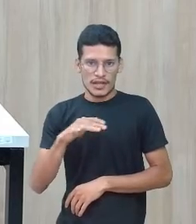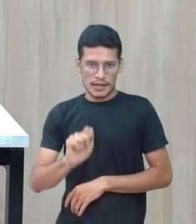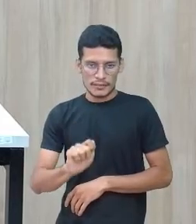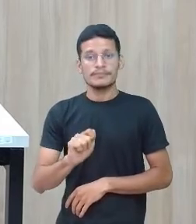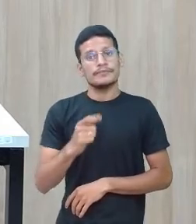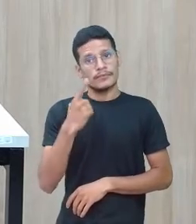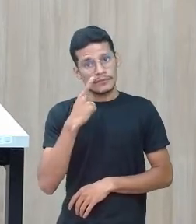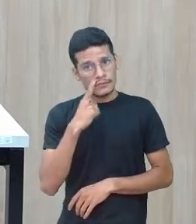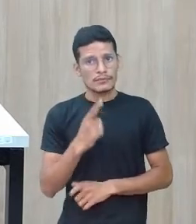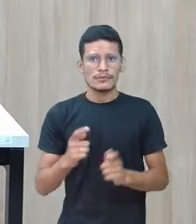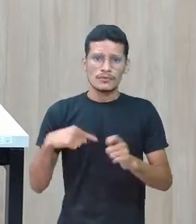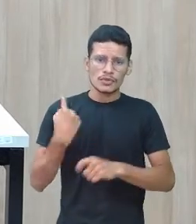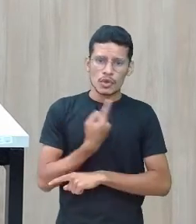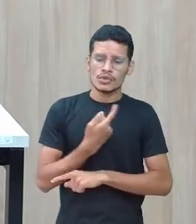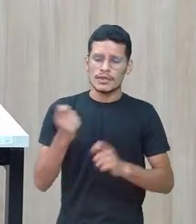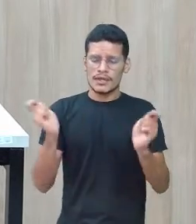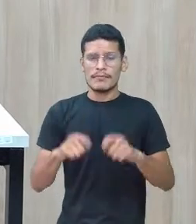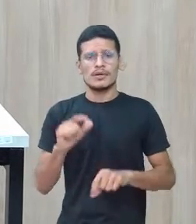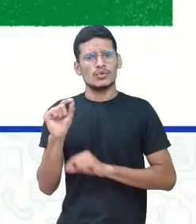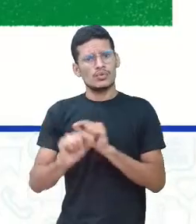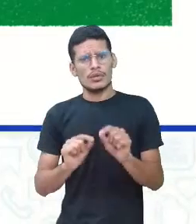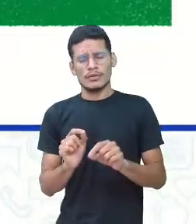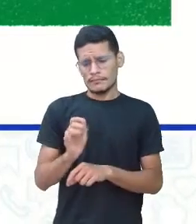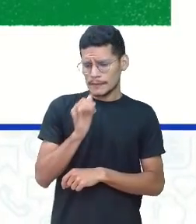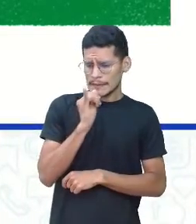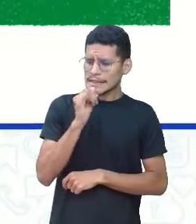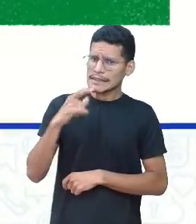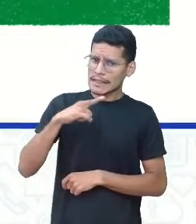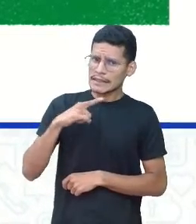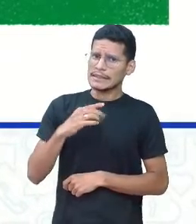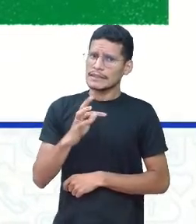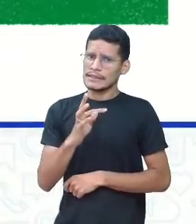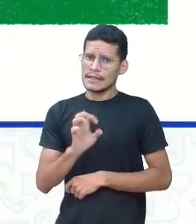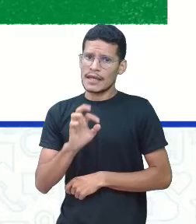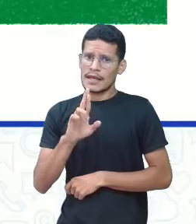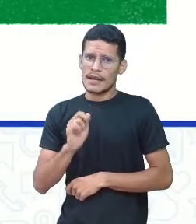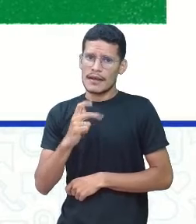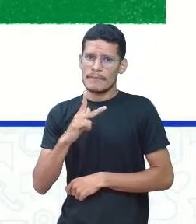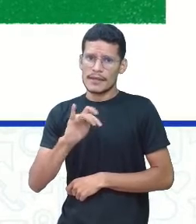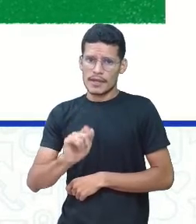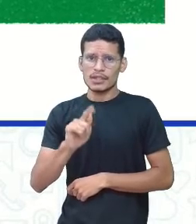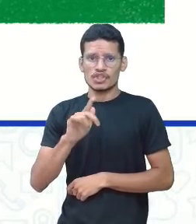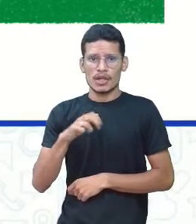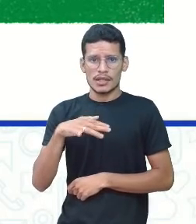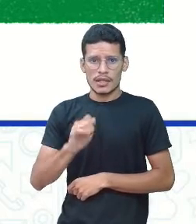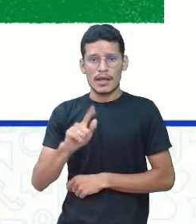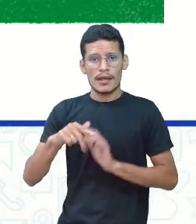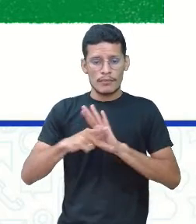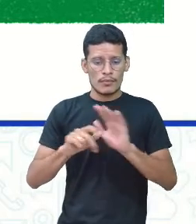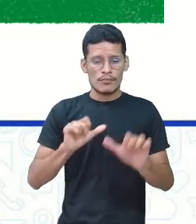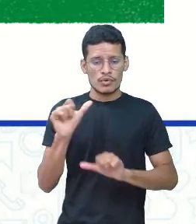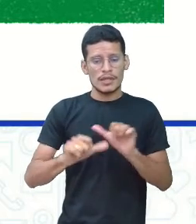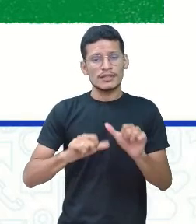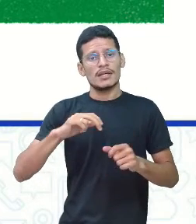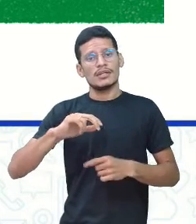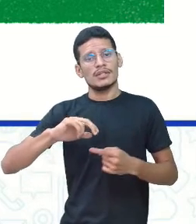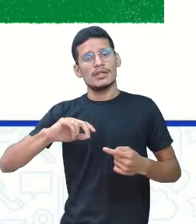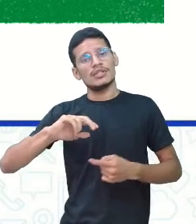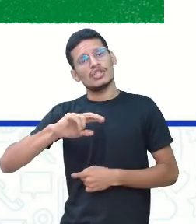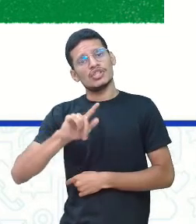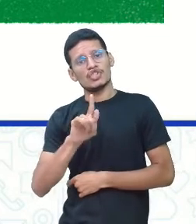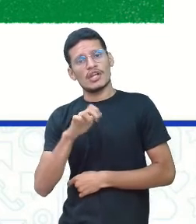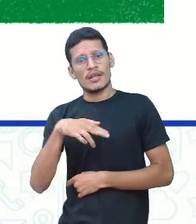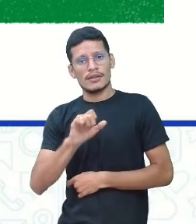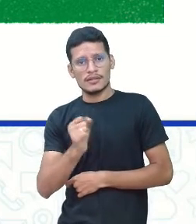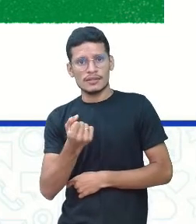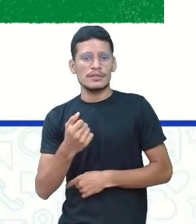aí, podemos dizer que a terapia gênica é a troca de genes defeituosos por